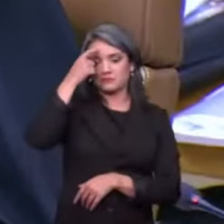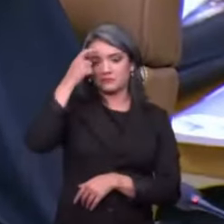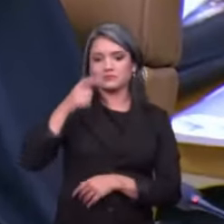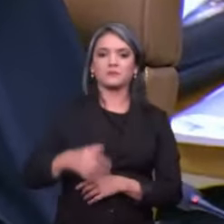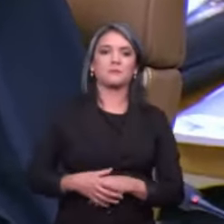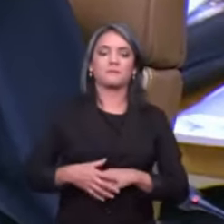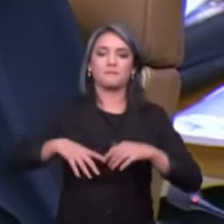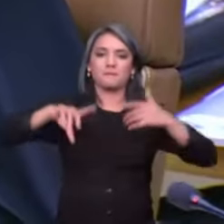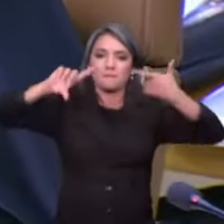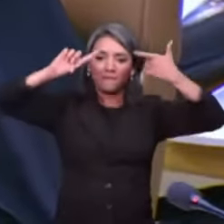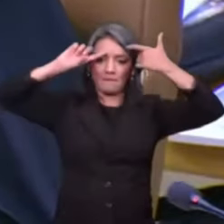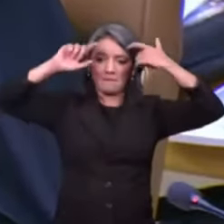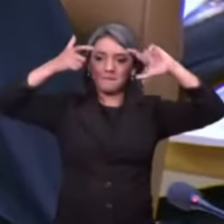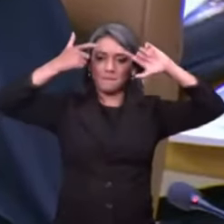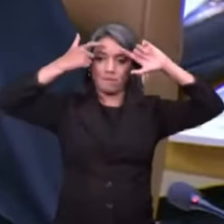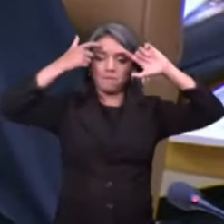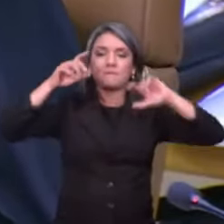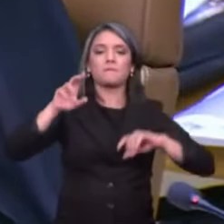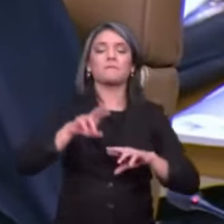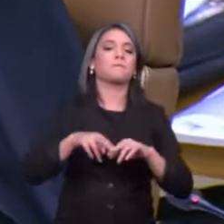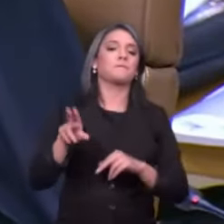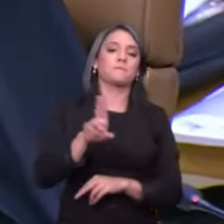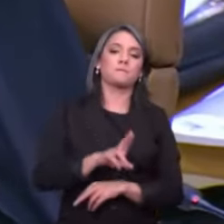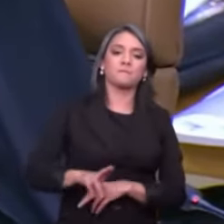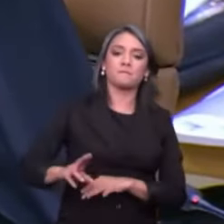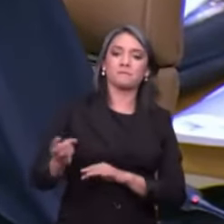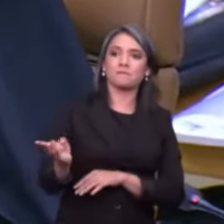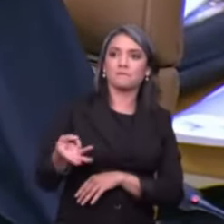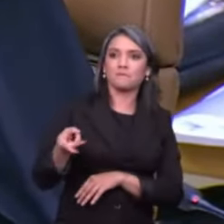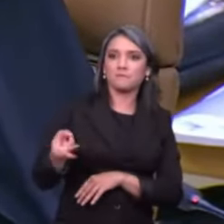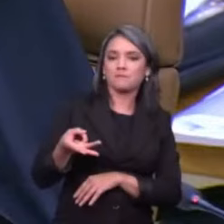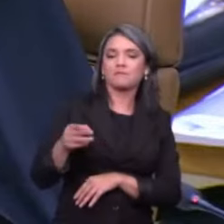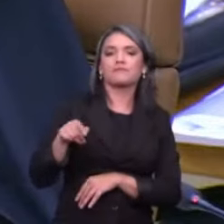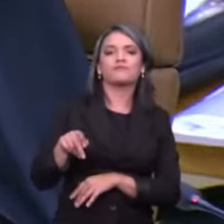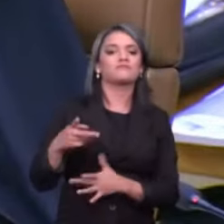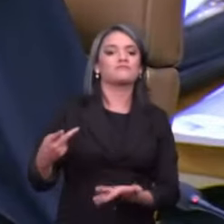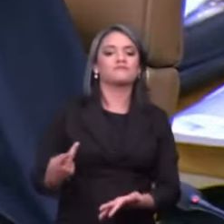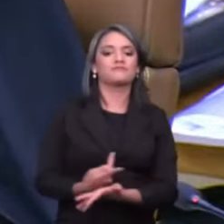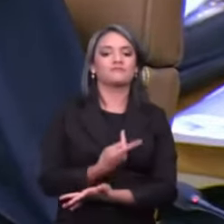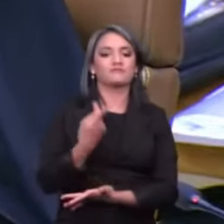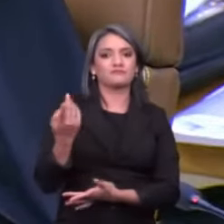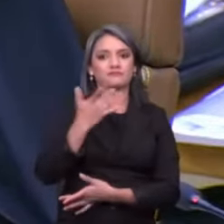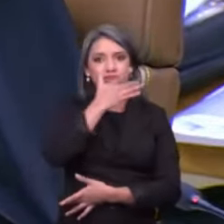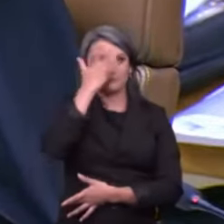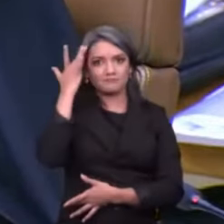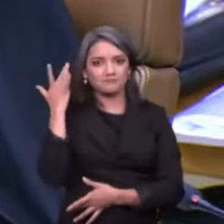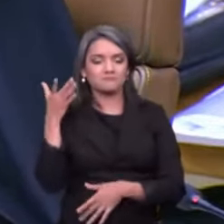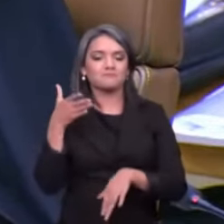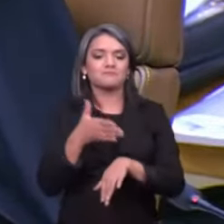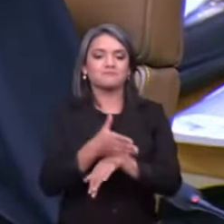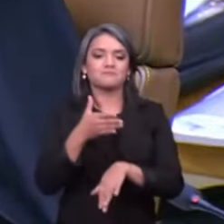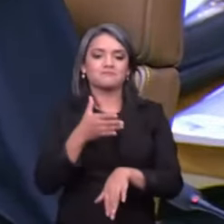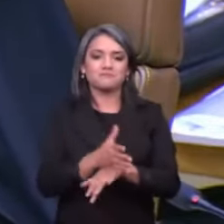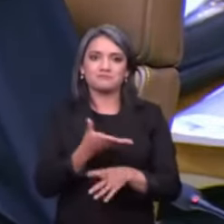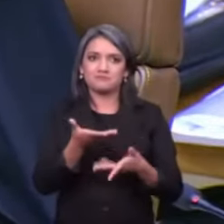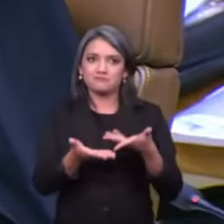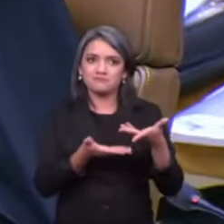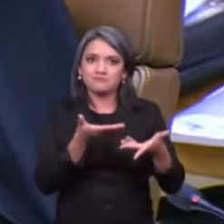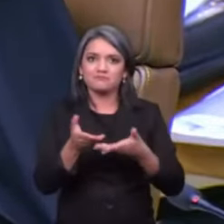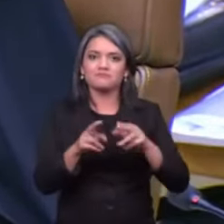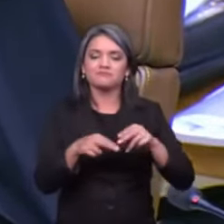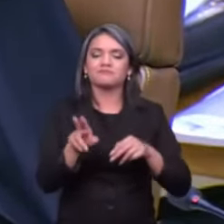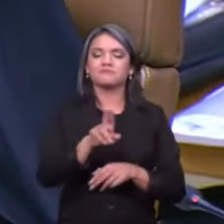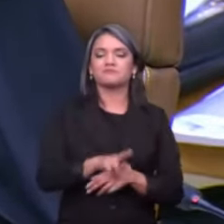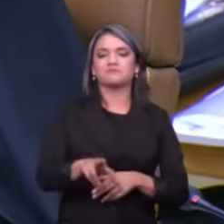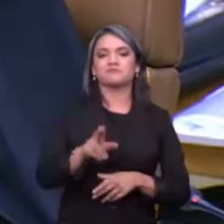Os transtornos por uso de maconha é responsável por uma proporção substancial de pessoas que procuram tratamento para transtornos por uso de drogas, devido